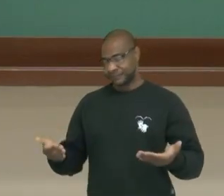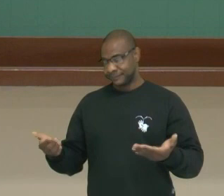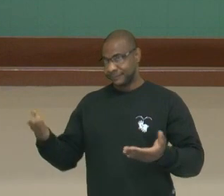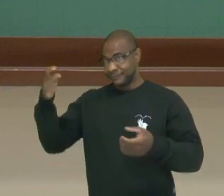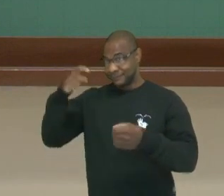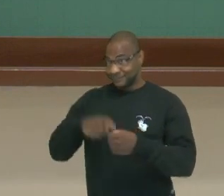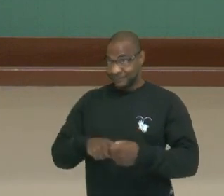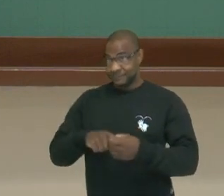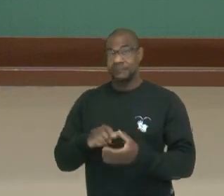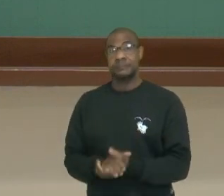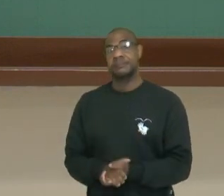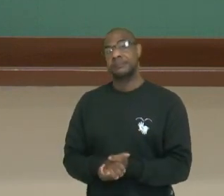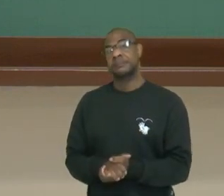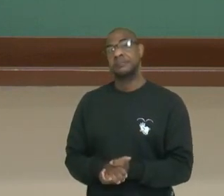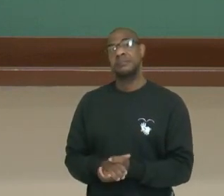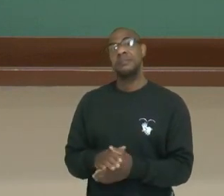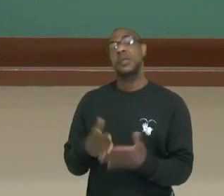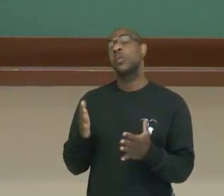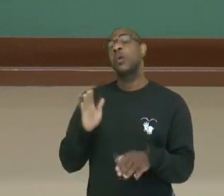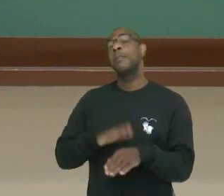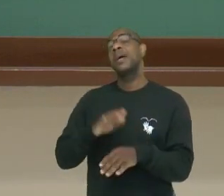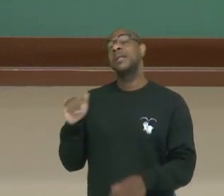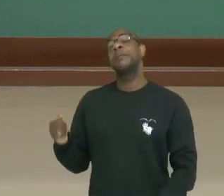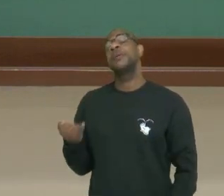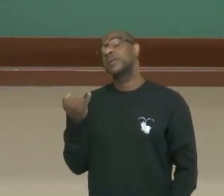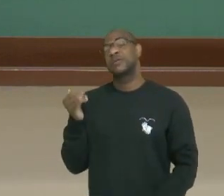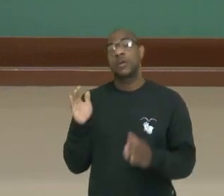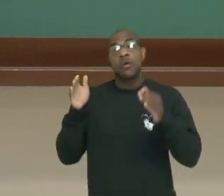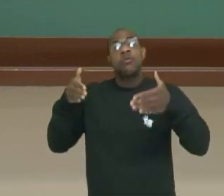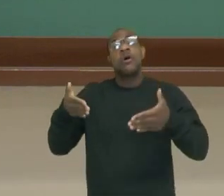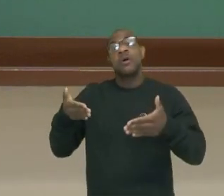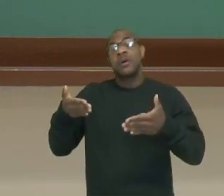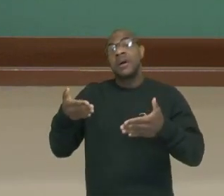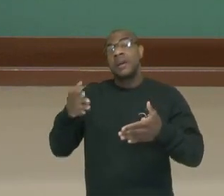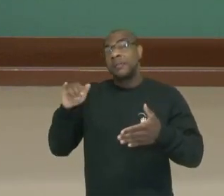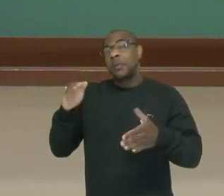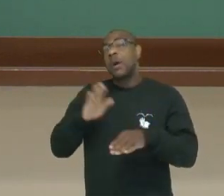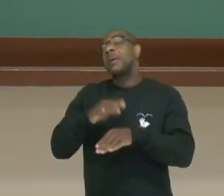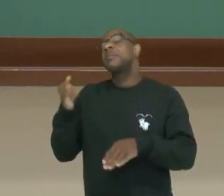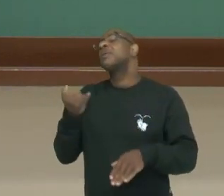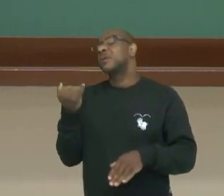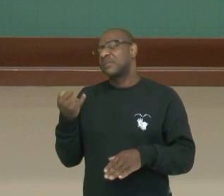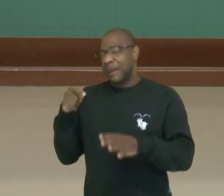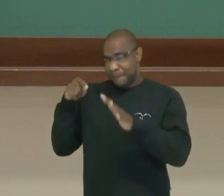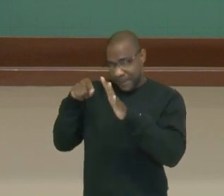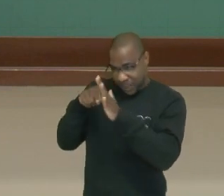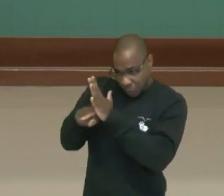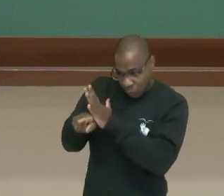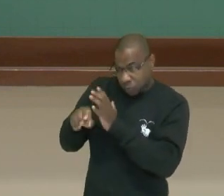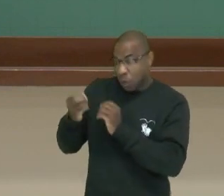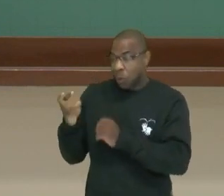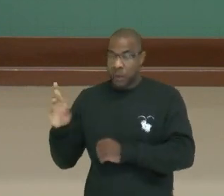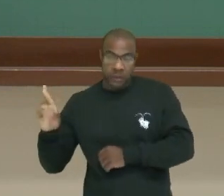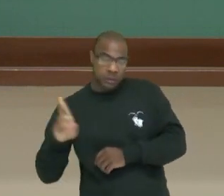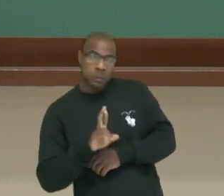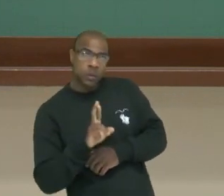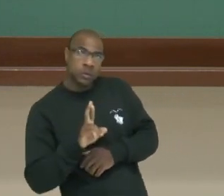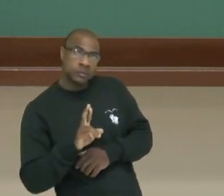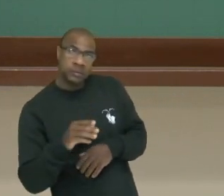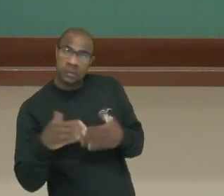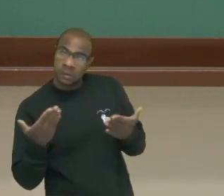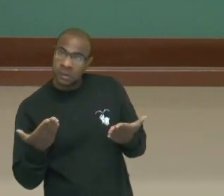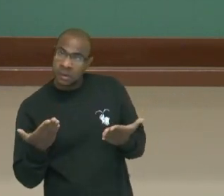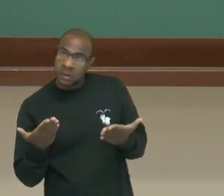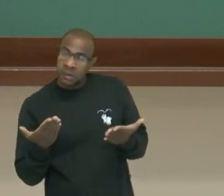Voltamos, e aí, o que é mais importante em uma entrevista, a pergunta ou a resposta? Antes de irmos para a correção, preciso corrigir uma coisa